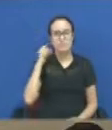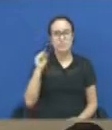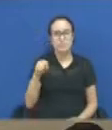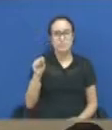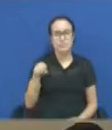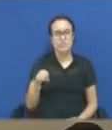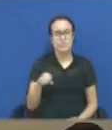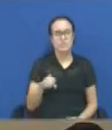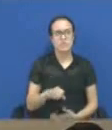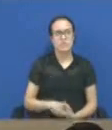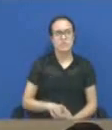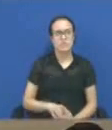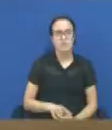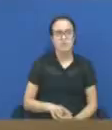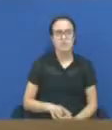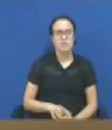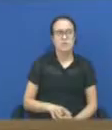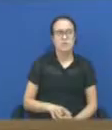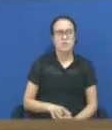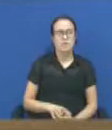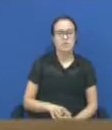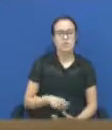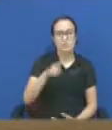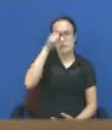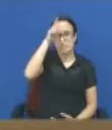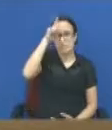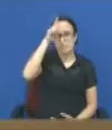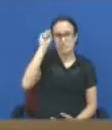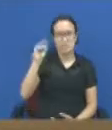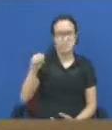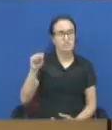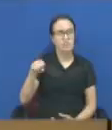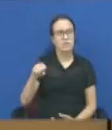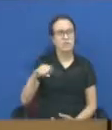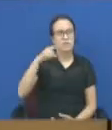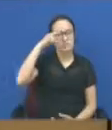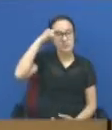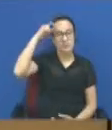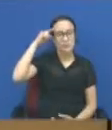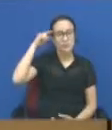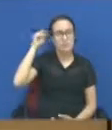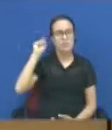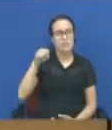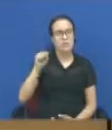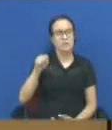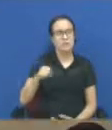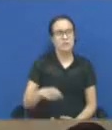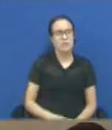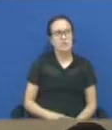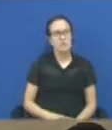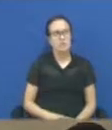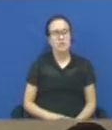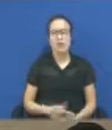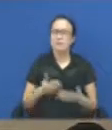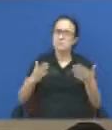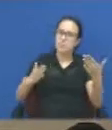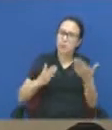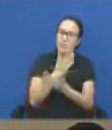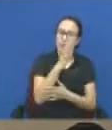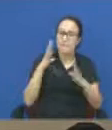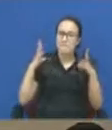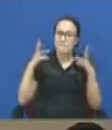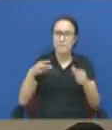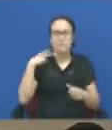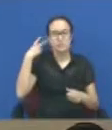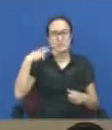parabéns. Sidney Pascotto. Sim. E Wilson Cerqueira. Sim. A moção foi aprovada por todos os senhores vereadores